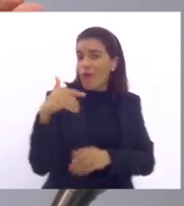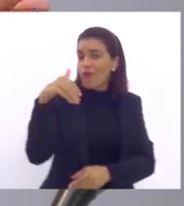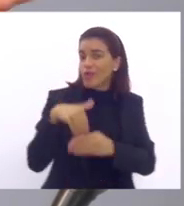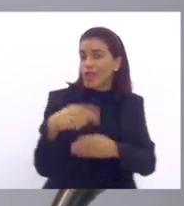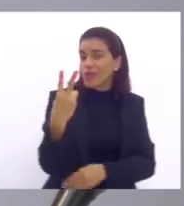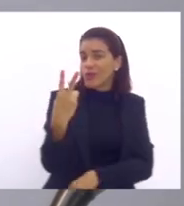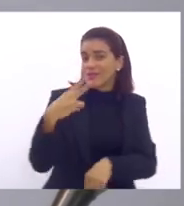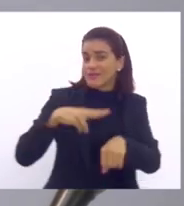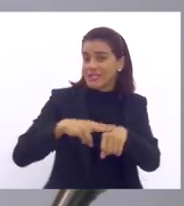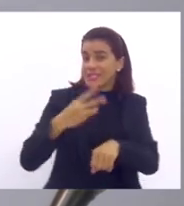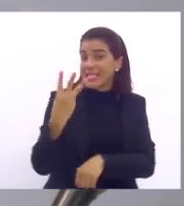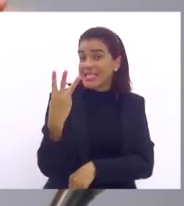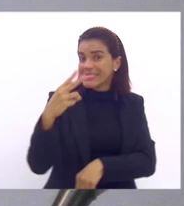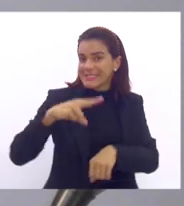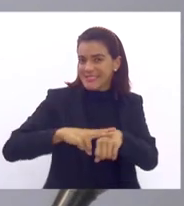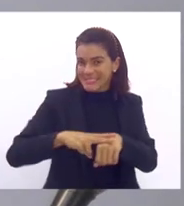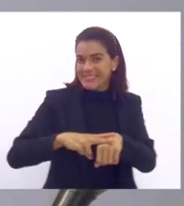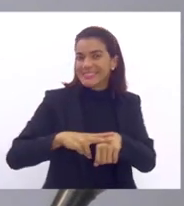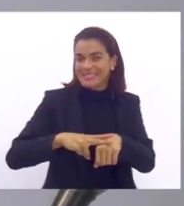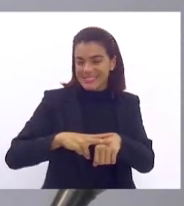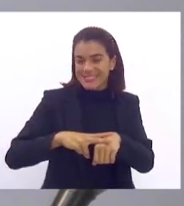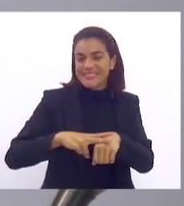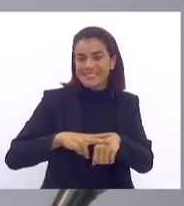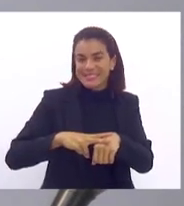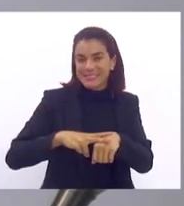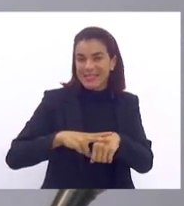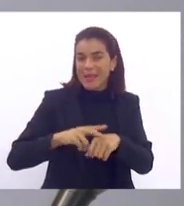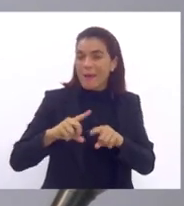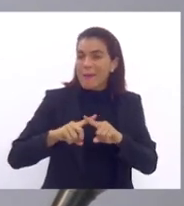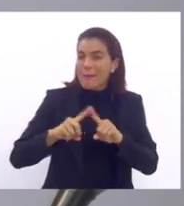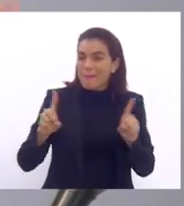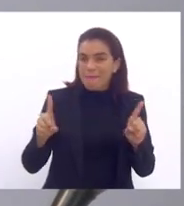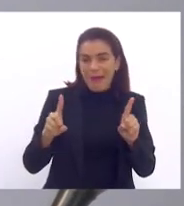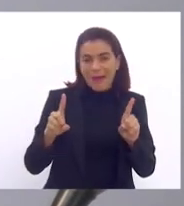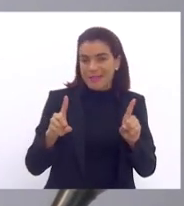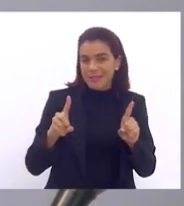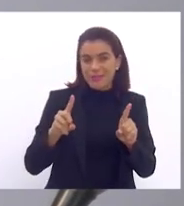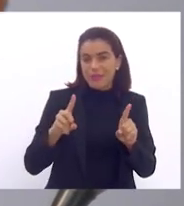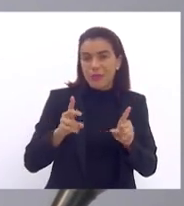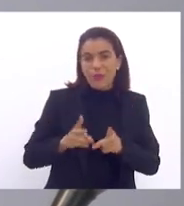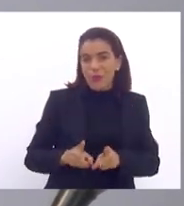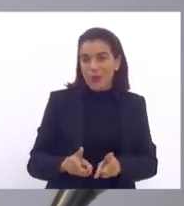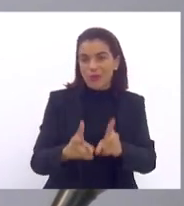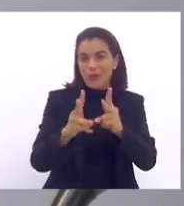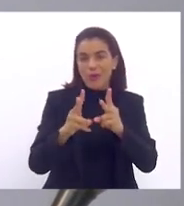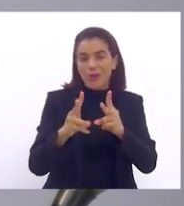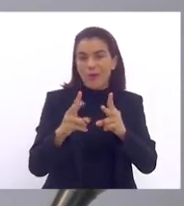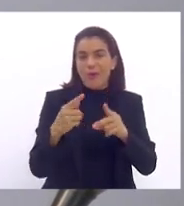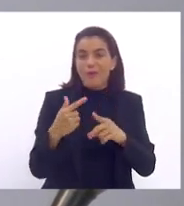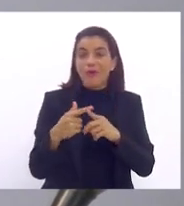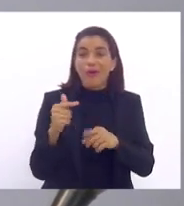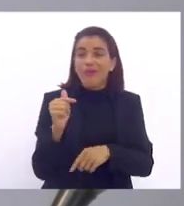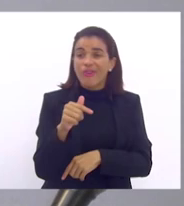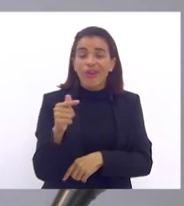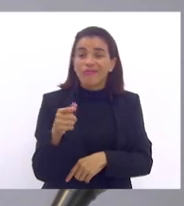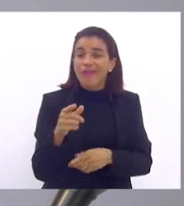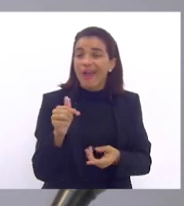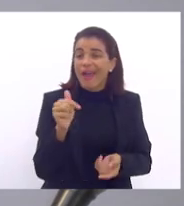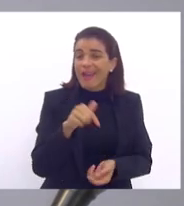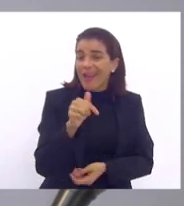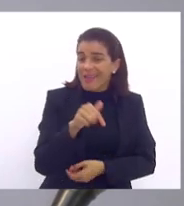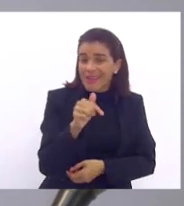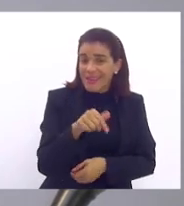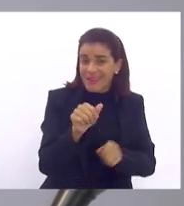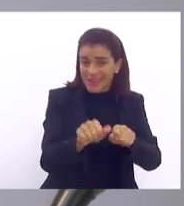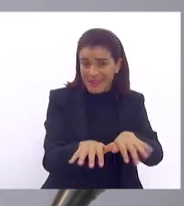vezes ou três como queira mas não foi este não foi à frente mas não foi lá em cima não não foi à frente